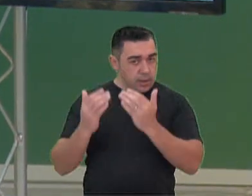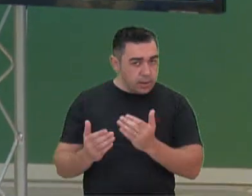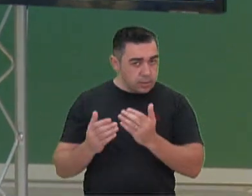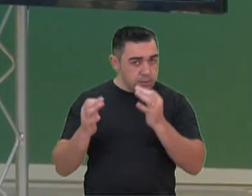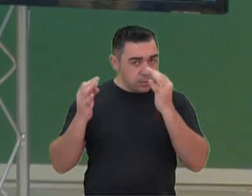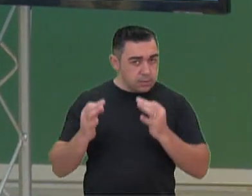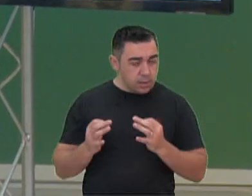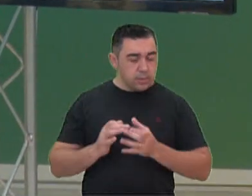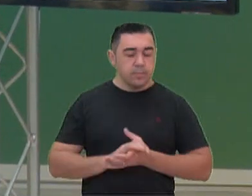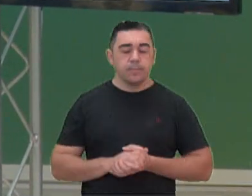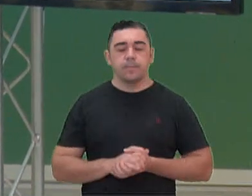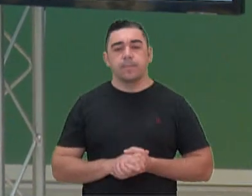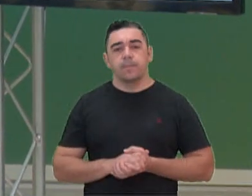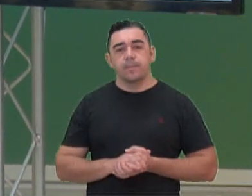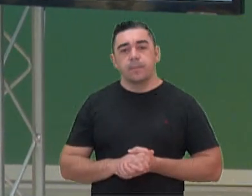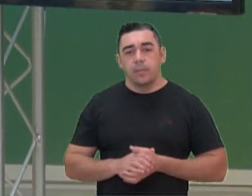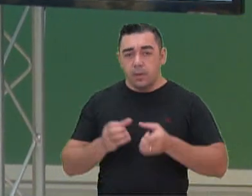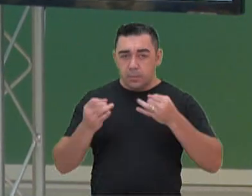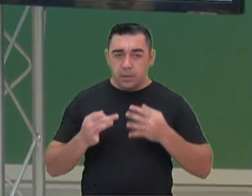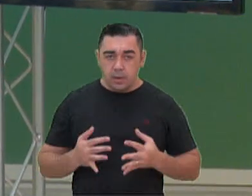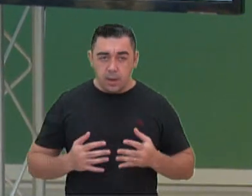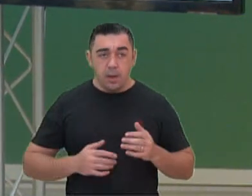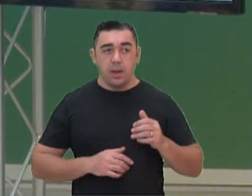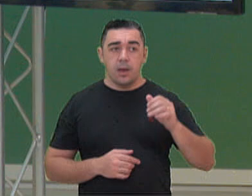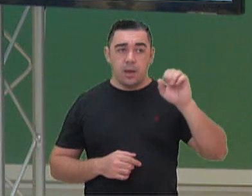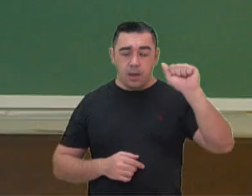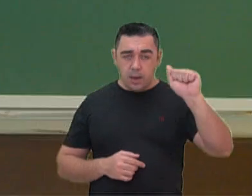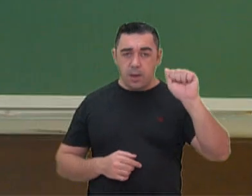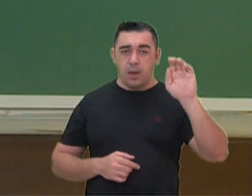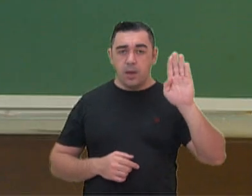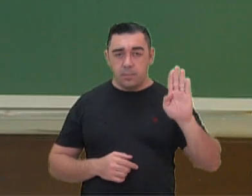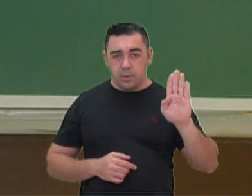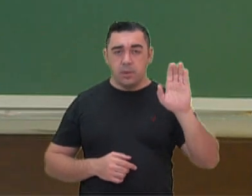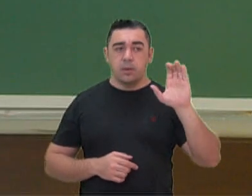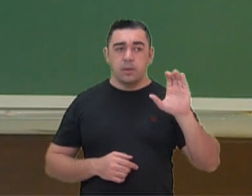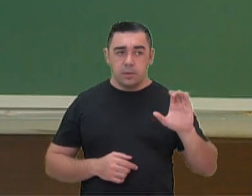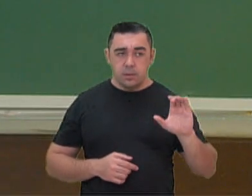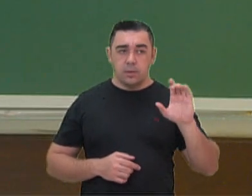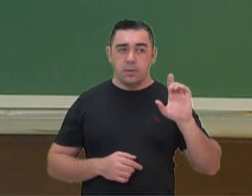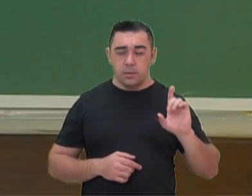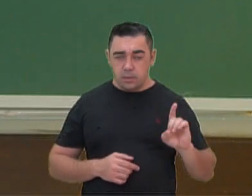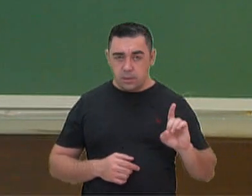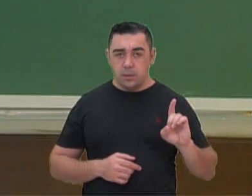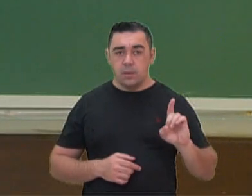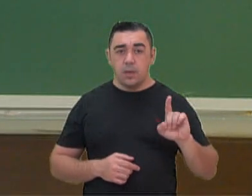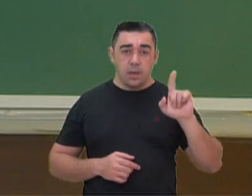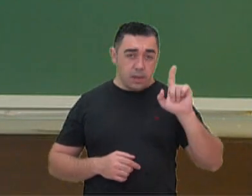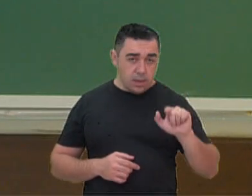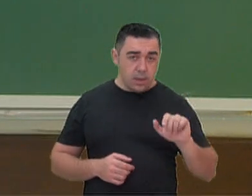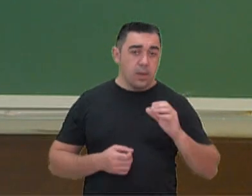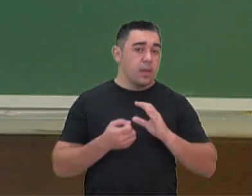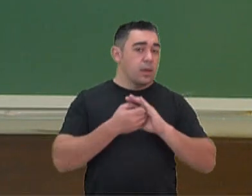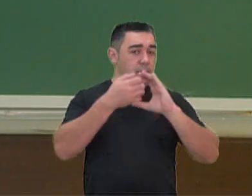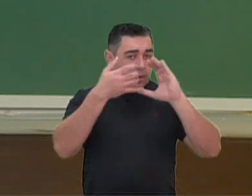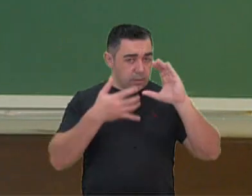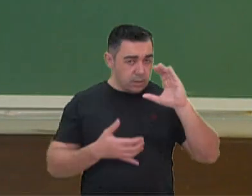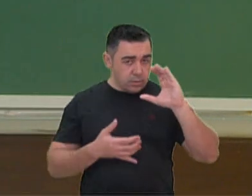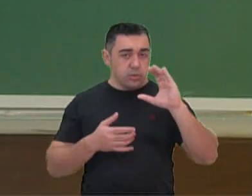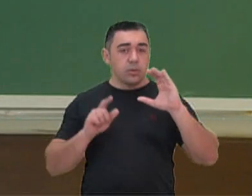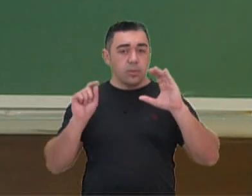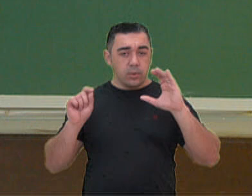tá? Você vai me falar se essa afirmativa aqui é característica de função